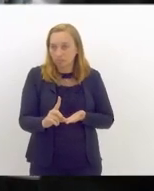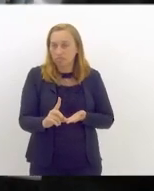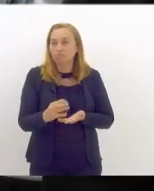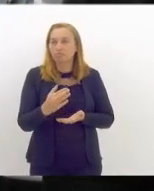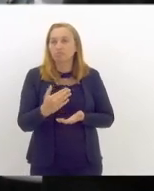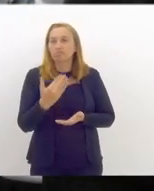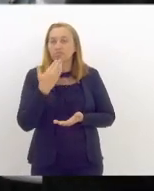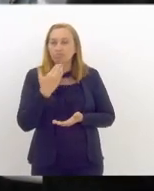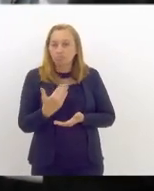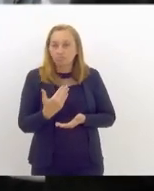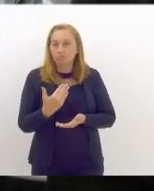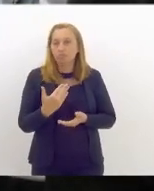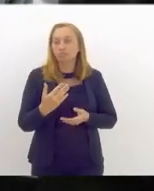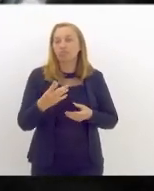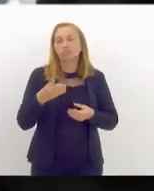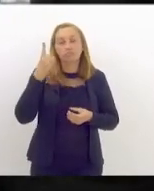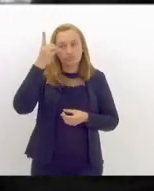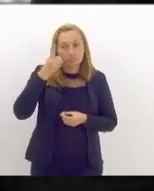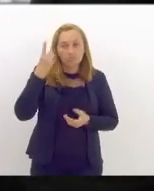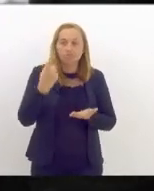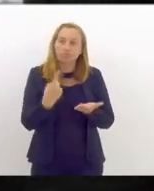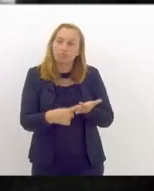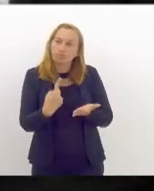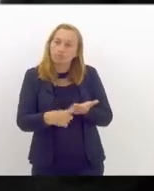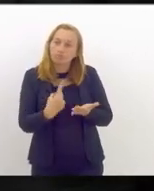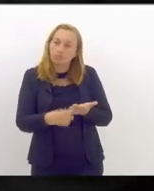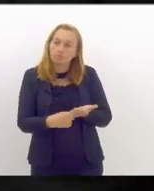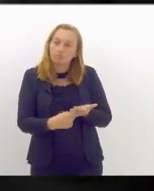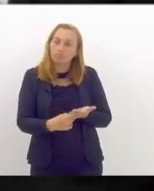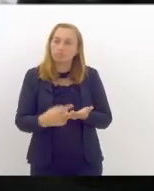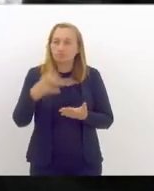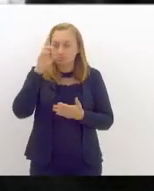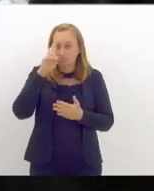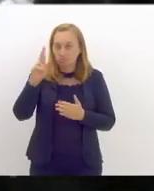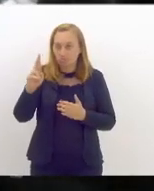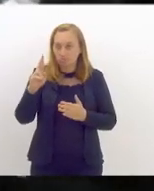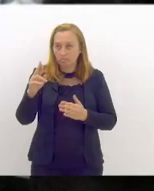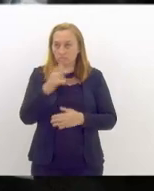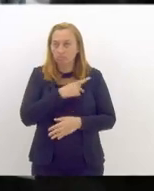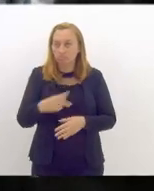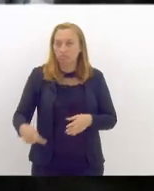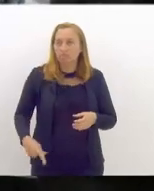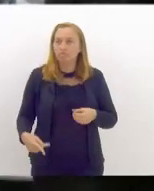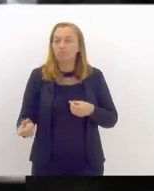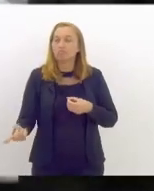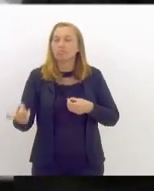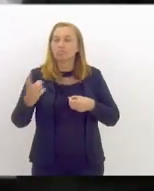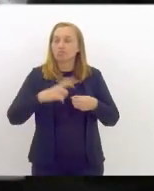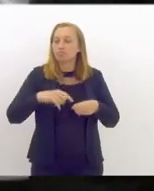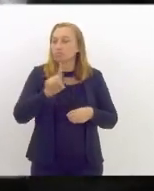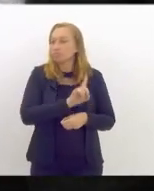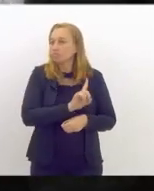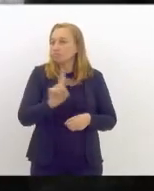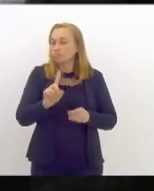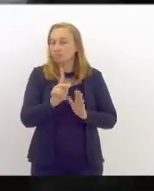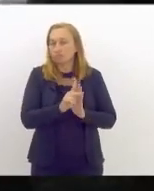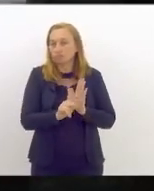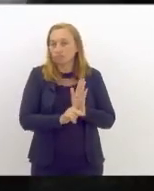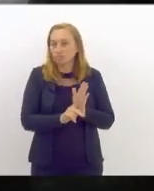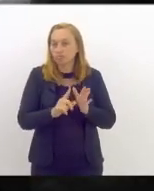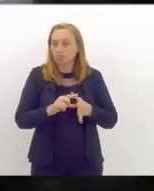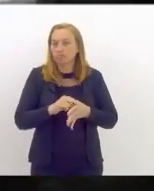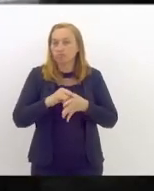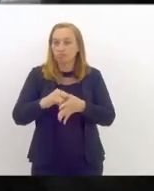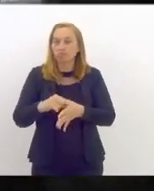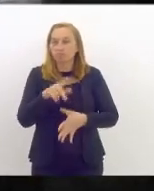quanto parlamentar é o acordo que foi encabulado com vossa excelência que o projeto não voltaria sem aqui essência da liderança do